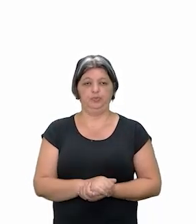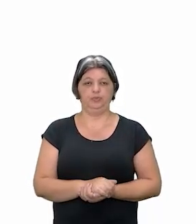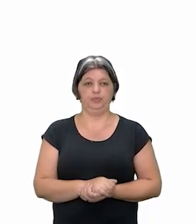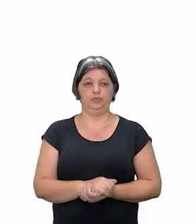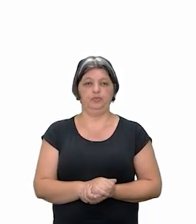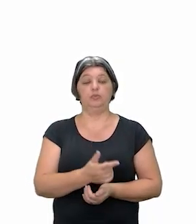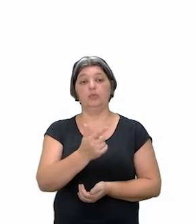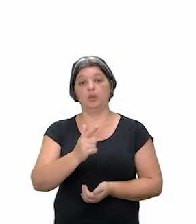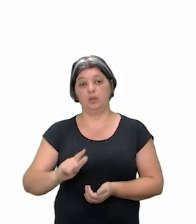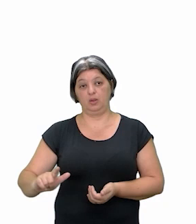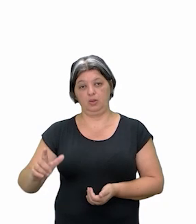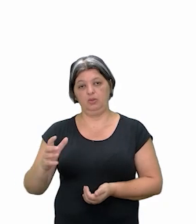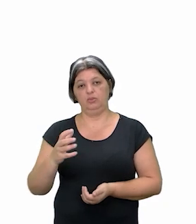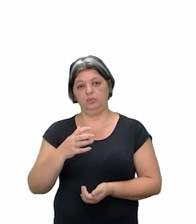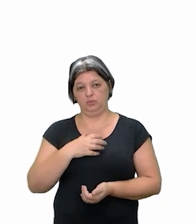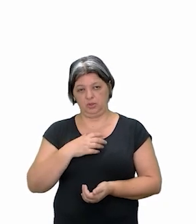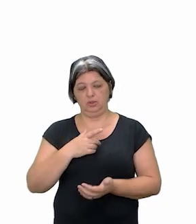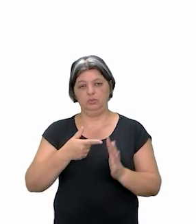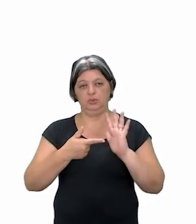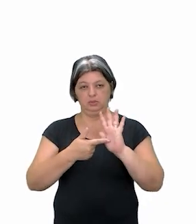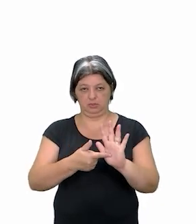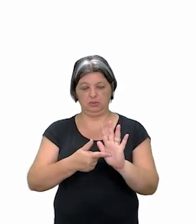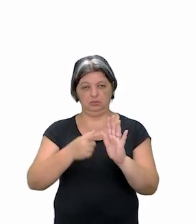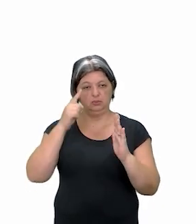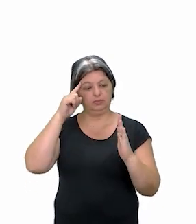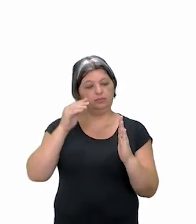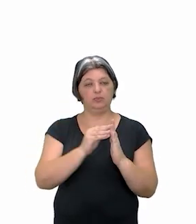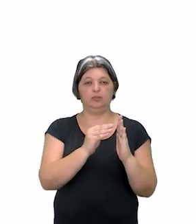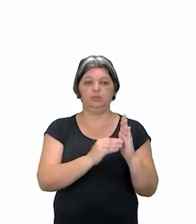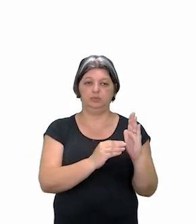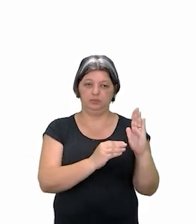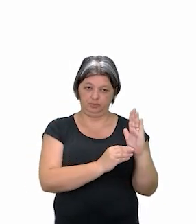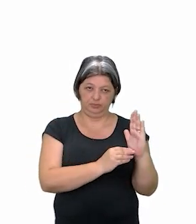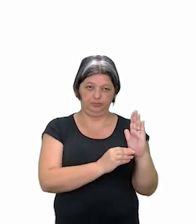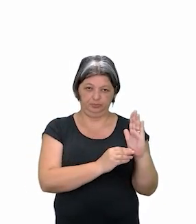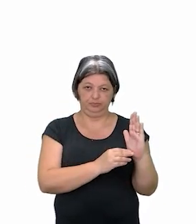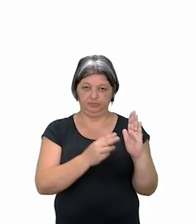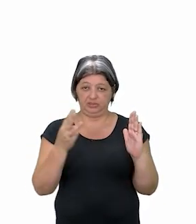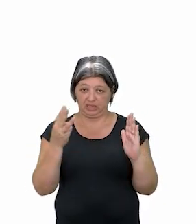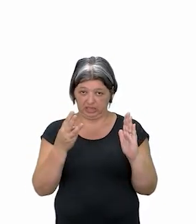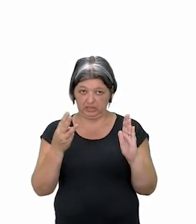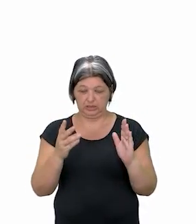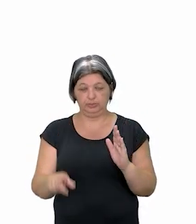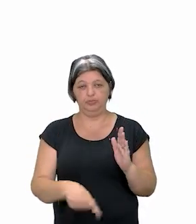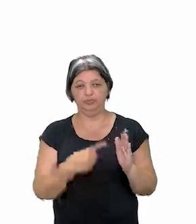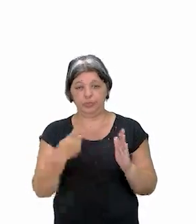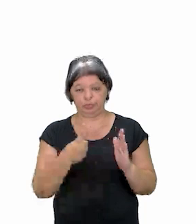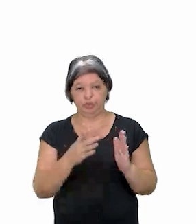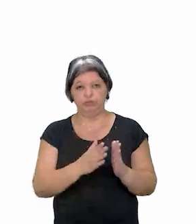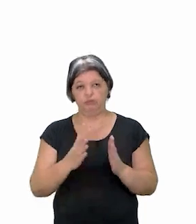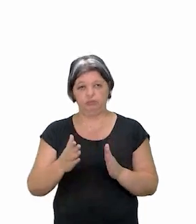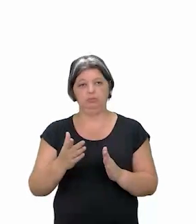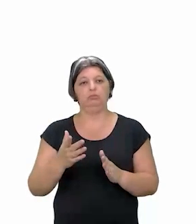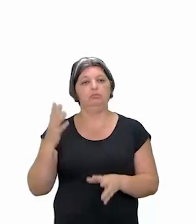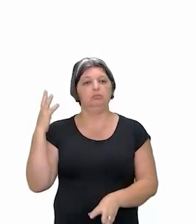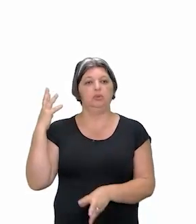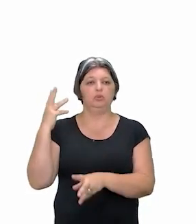uma outra maneira, para expor, né, a nossa agenda, a gente vai ter, então, esses 3 momentos. Primeiro momento, como eu já disse,